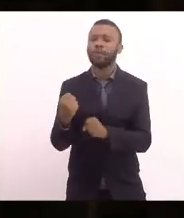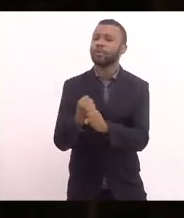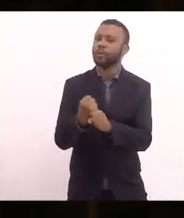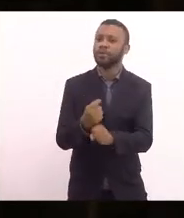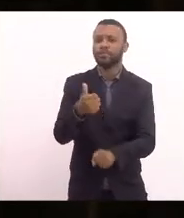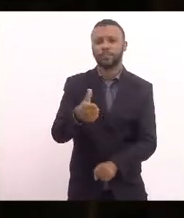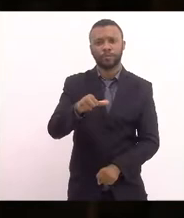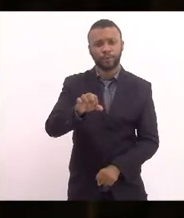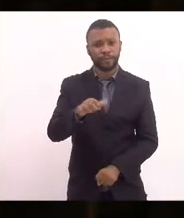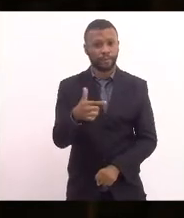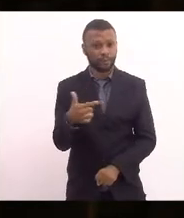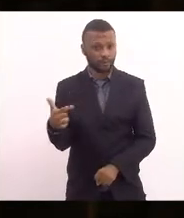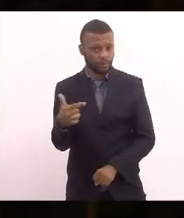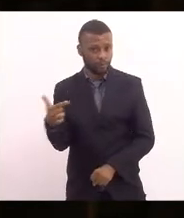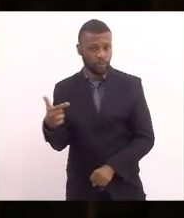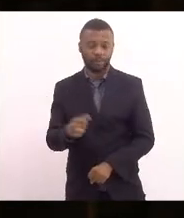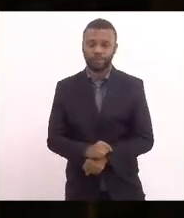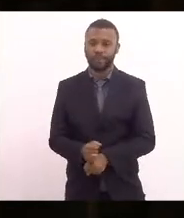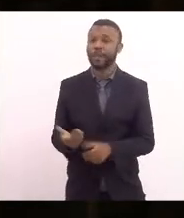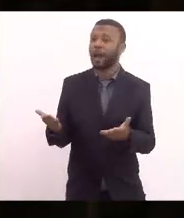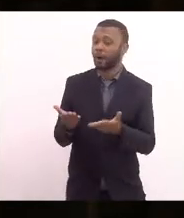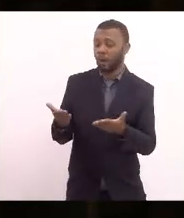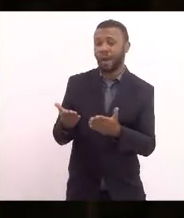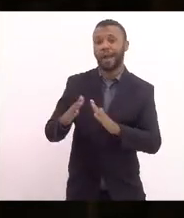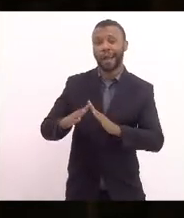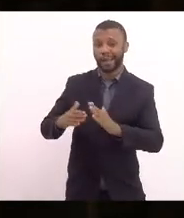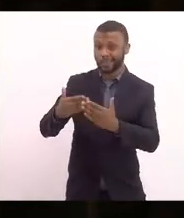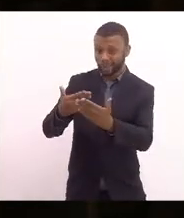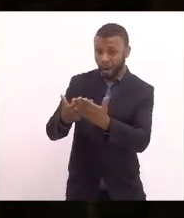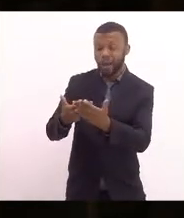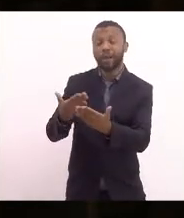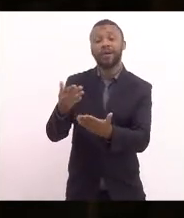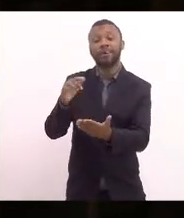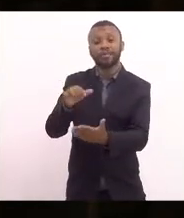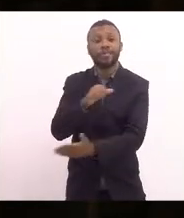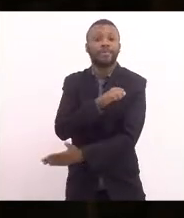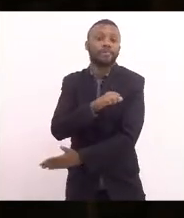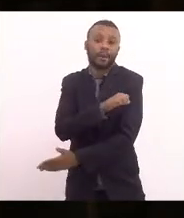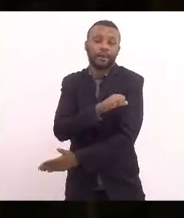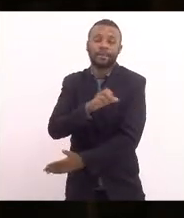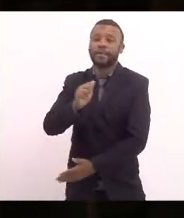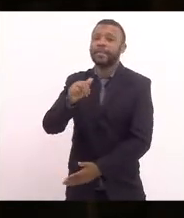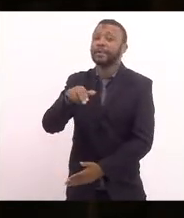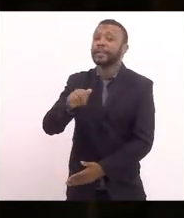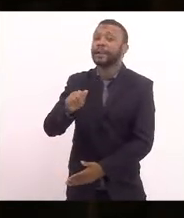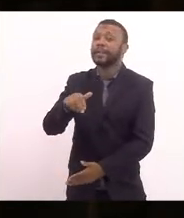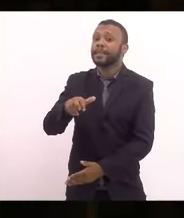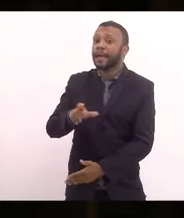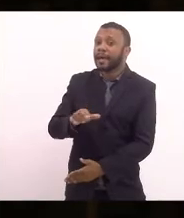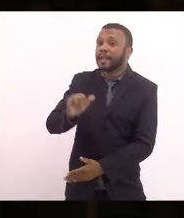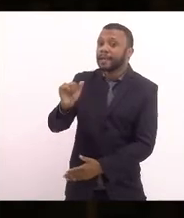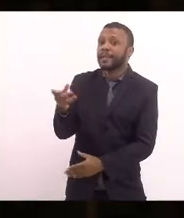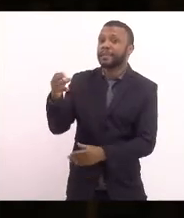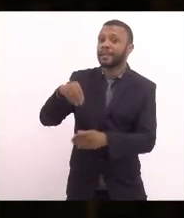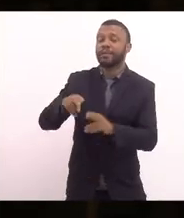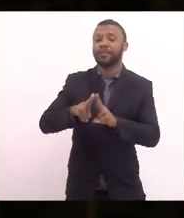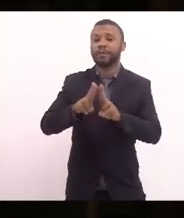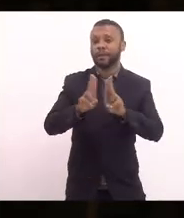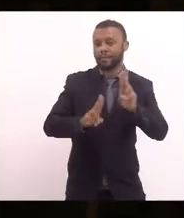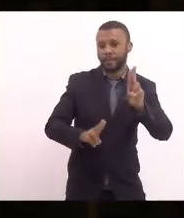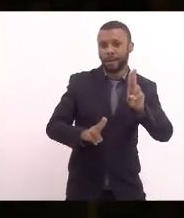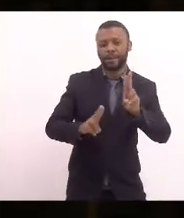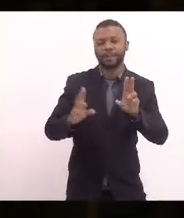1922, atual Escola de Enfermagem Ana Neri, UFRJ, no contexto da reforma sanitária